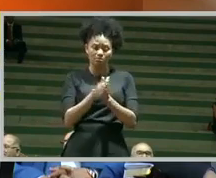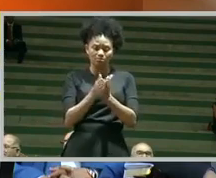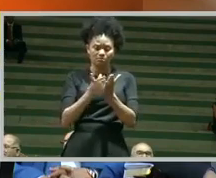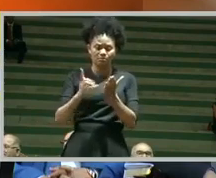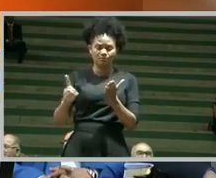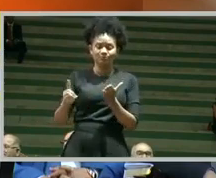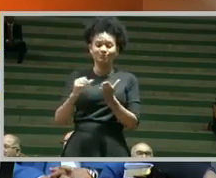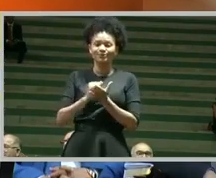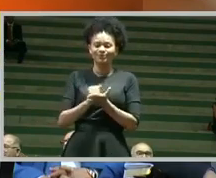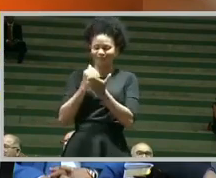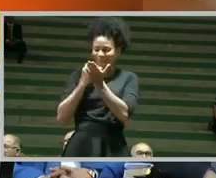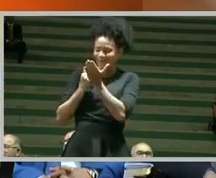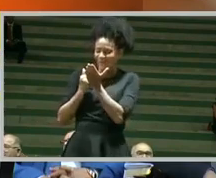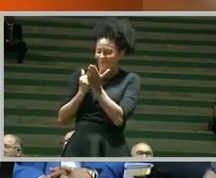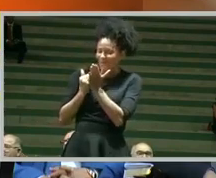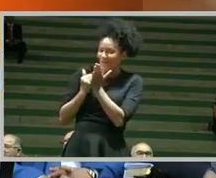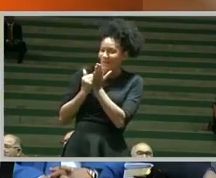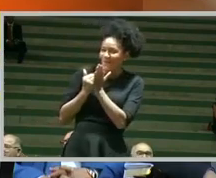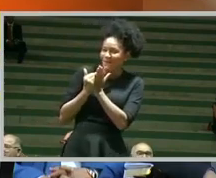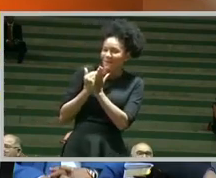No princípio,